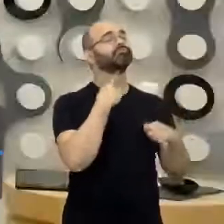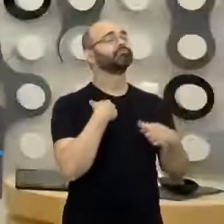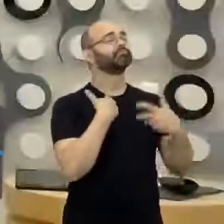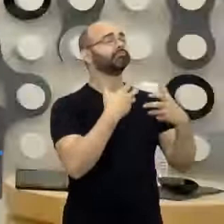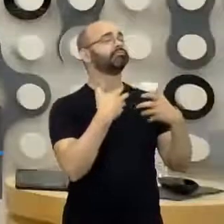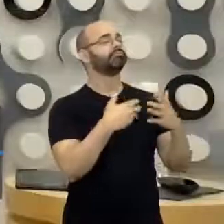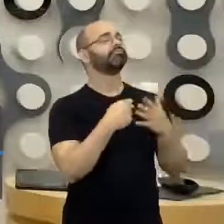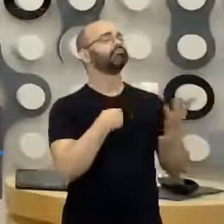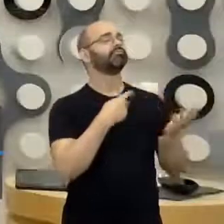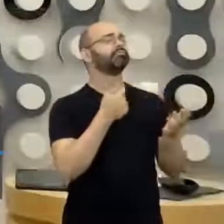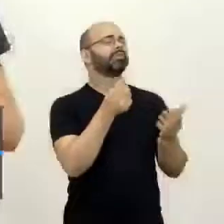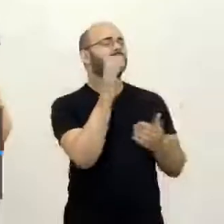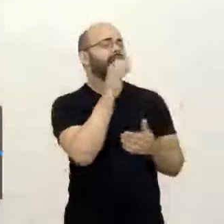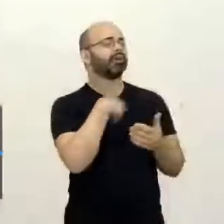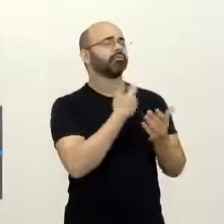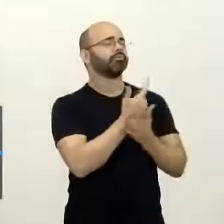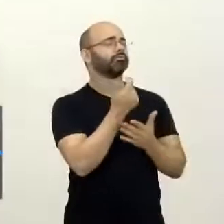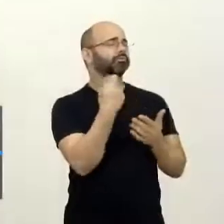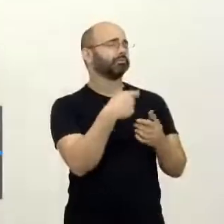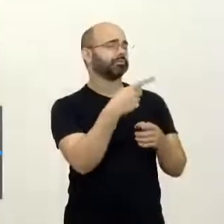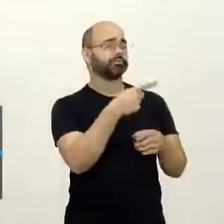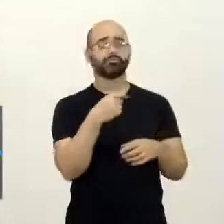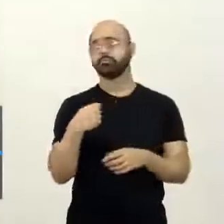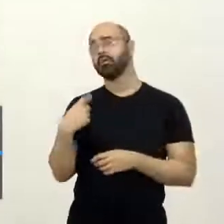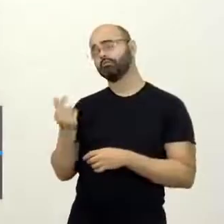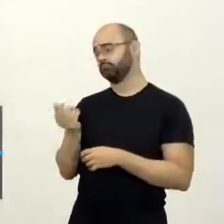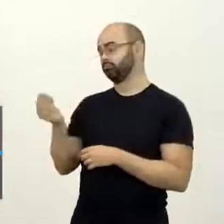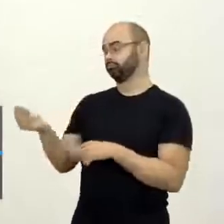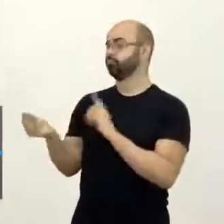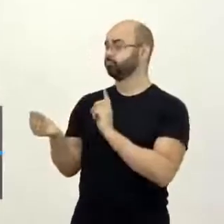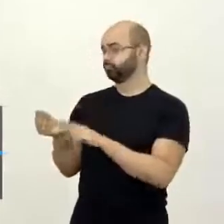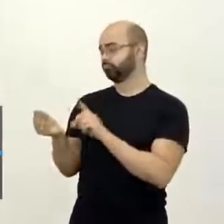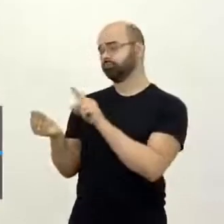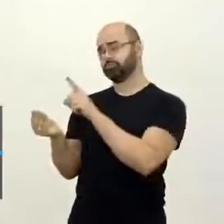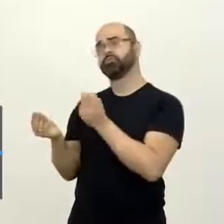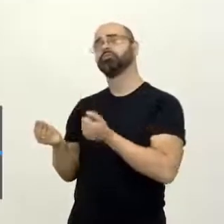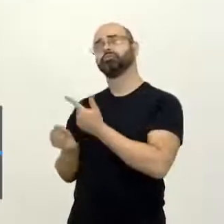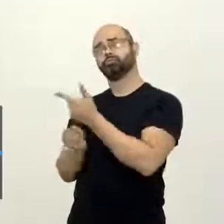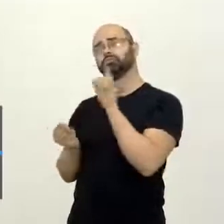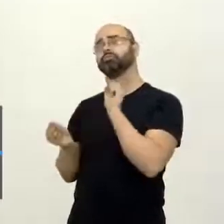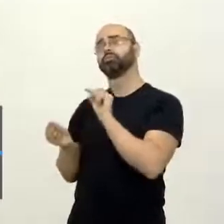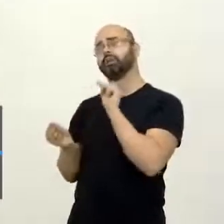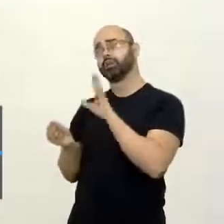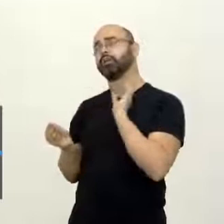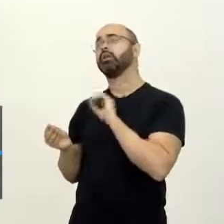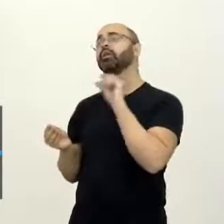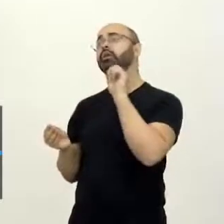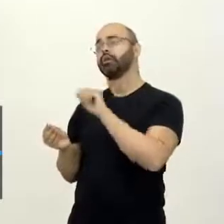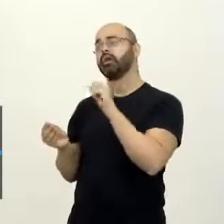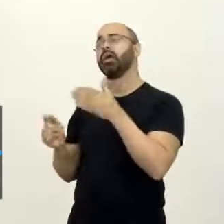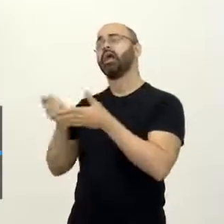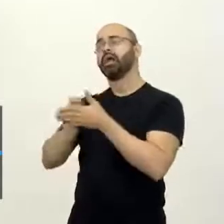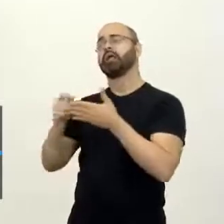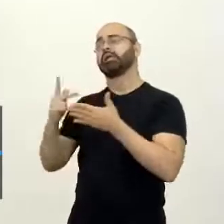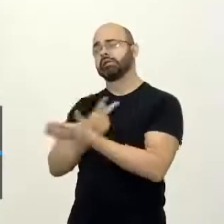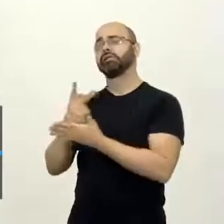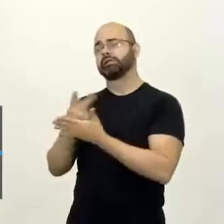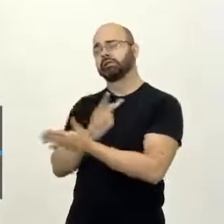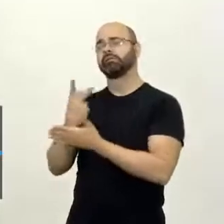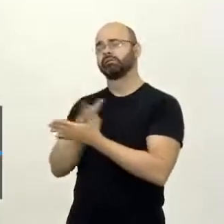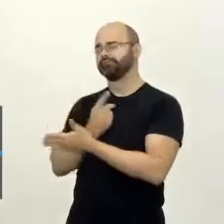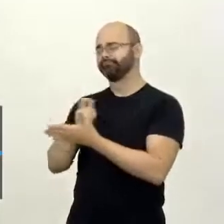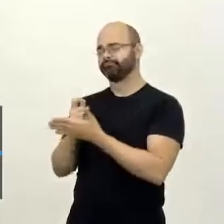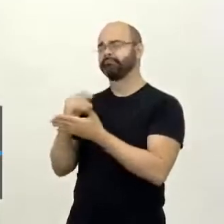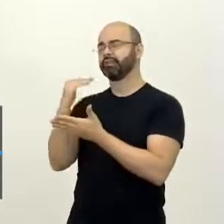caneta para ontem. Ah, eu tenho essa caneta aqui. Você deveria comprar porque, inclusive, ela falha. Ela